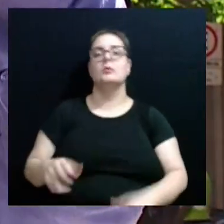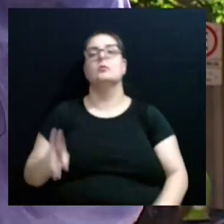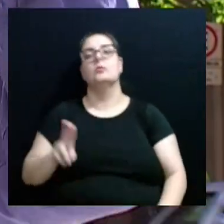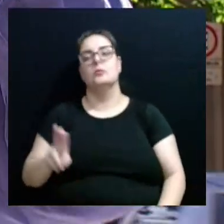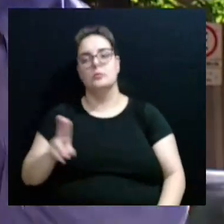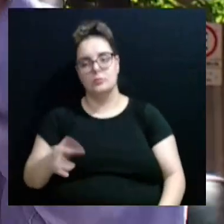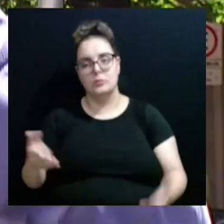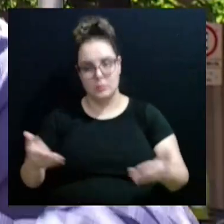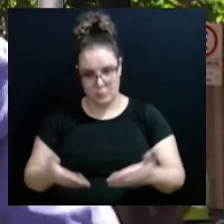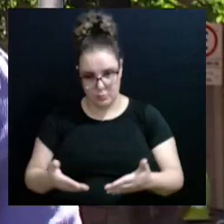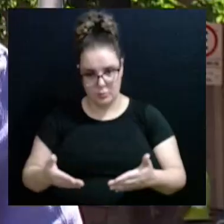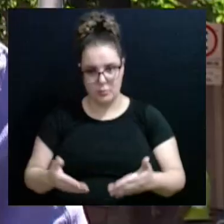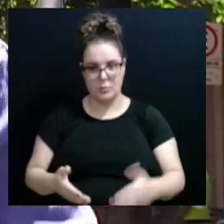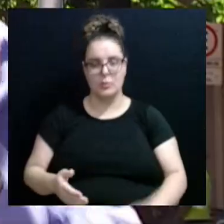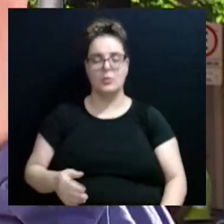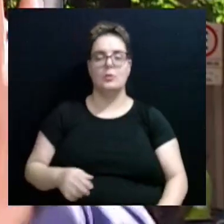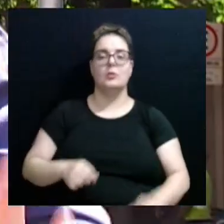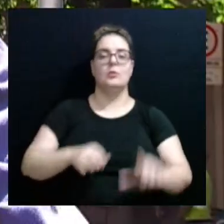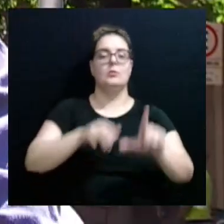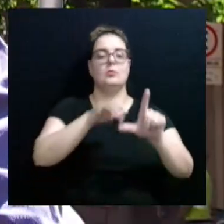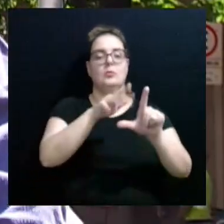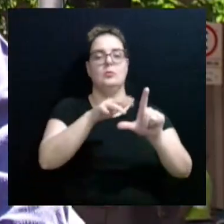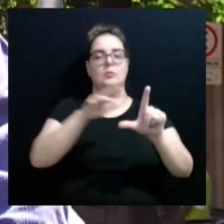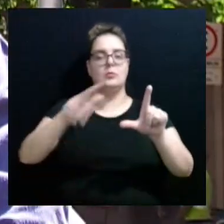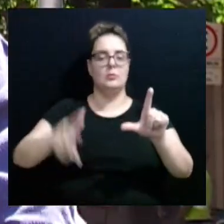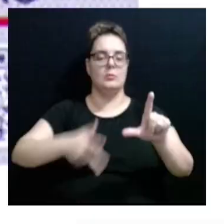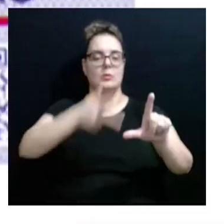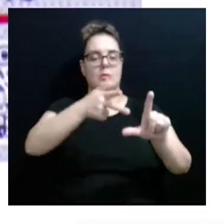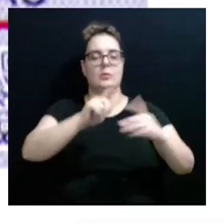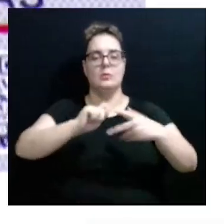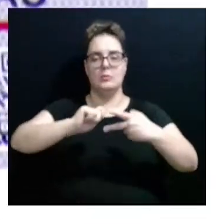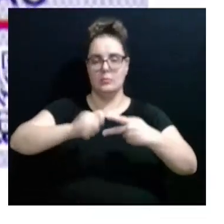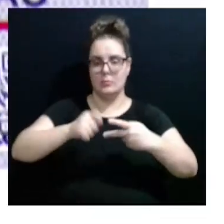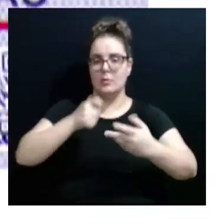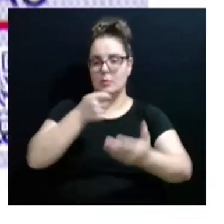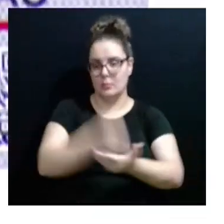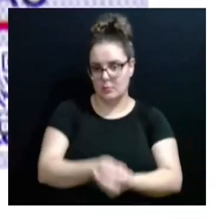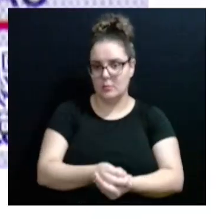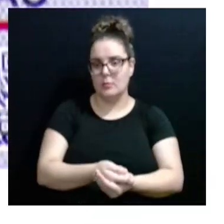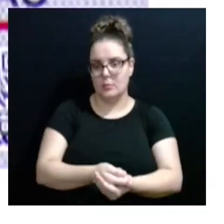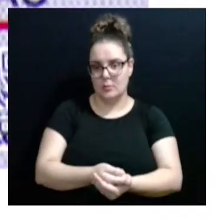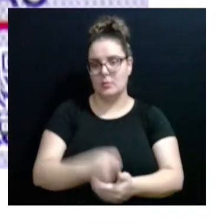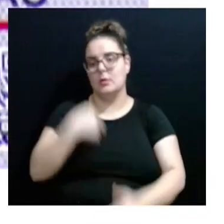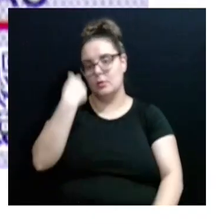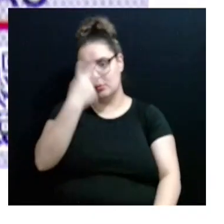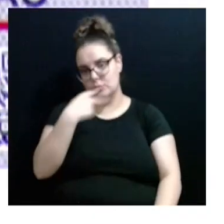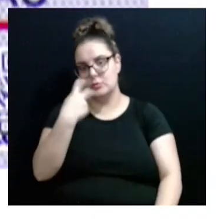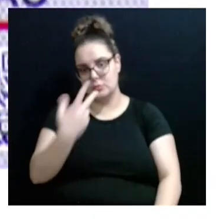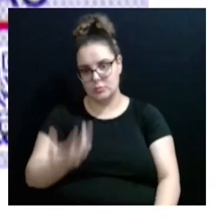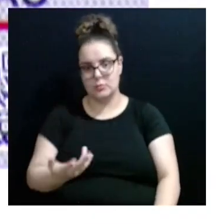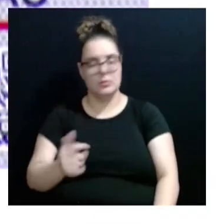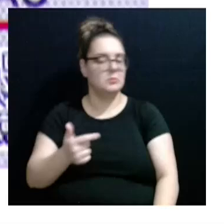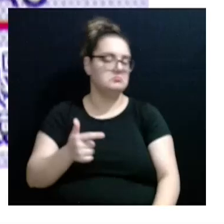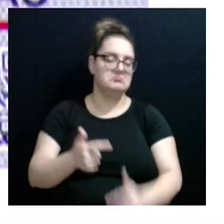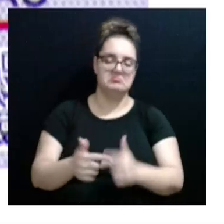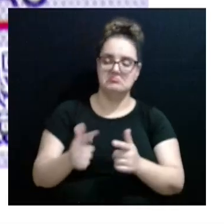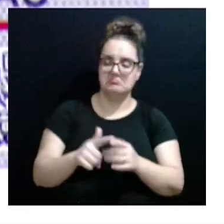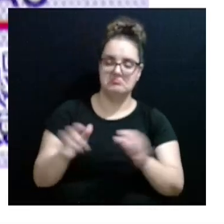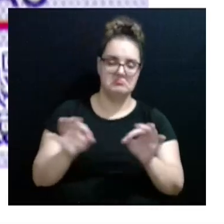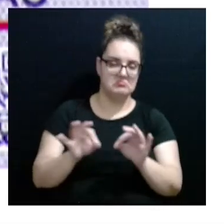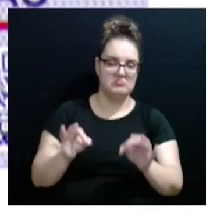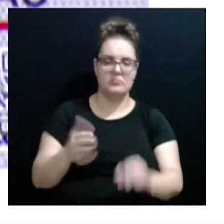esse escaneamento do QR Code, pagar com o Pix ali as suas 2 horinhas, sem problema algum, com muita